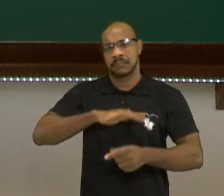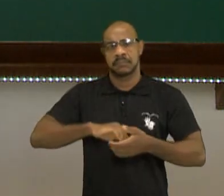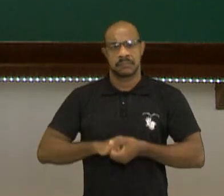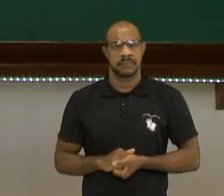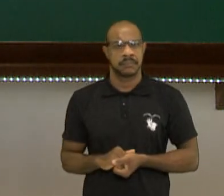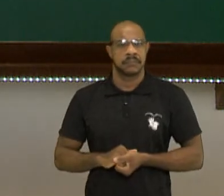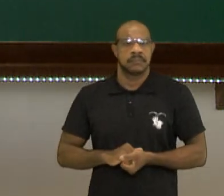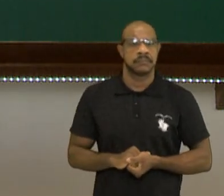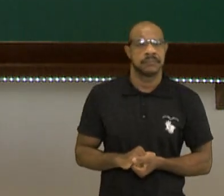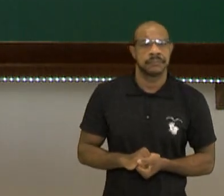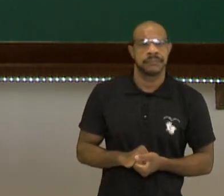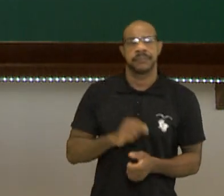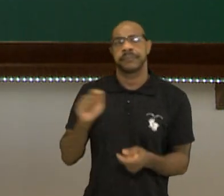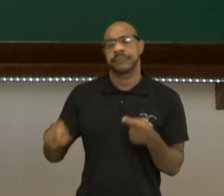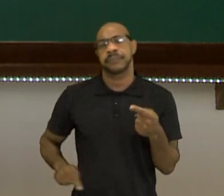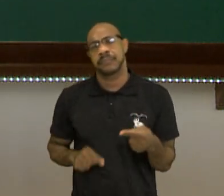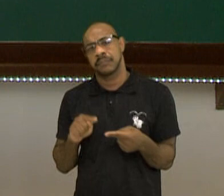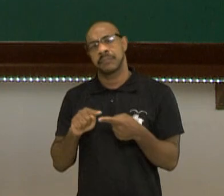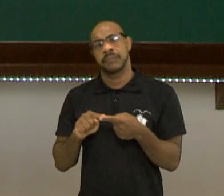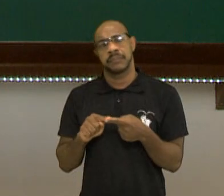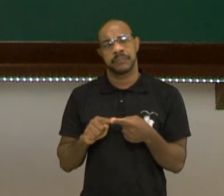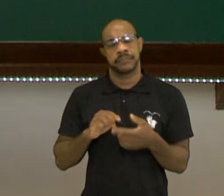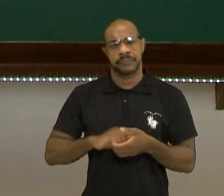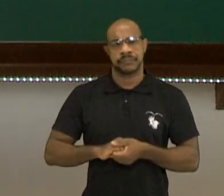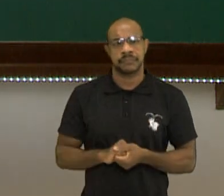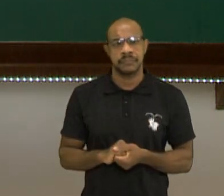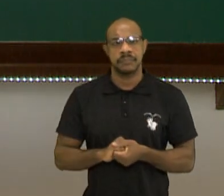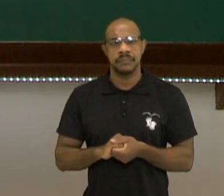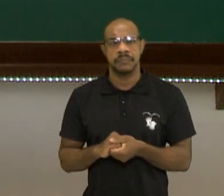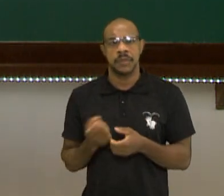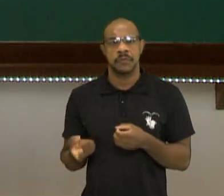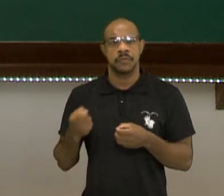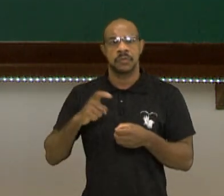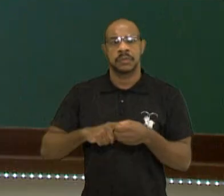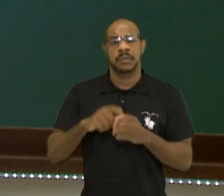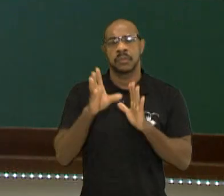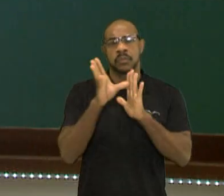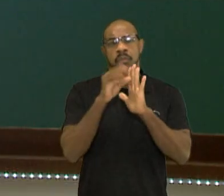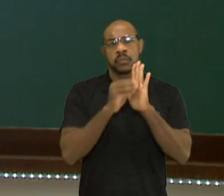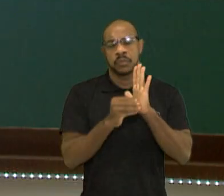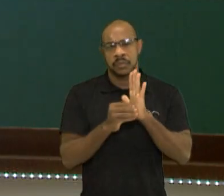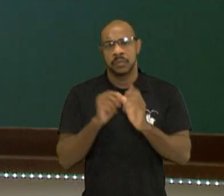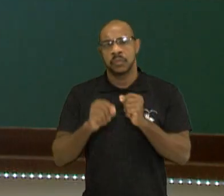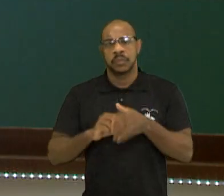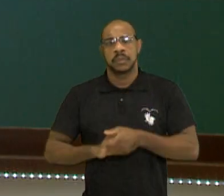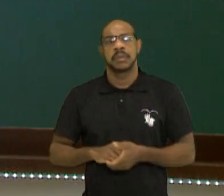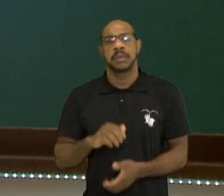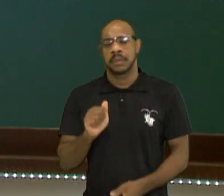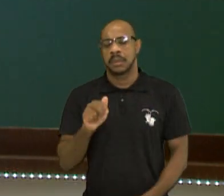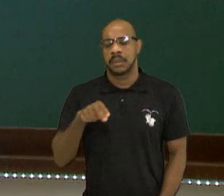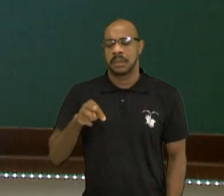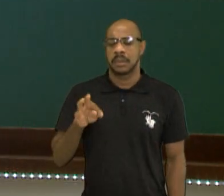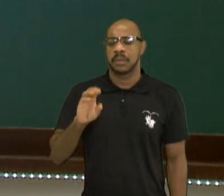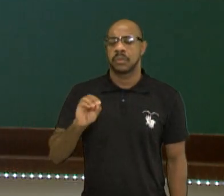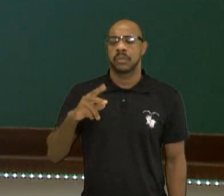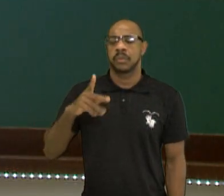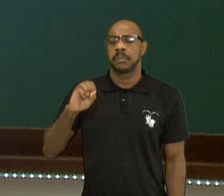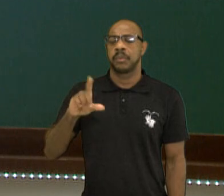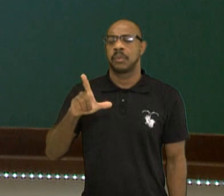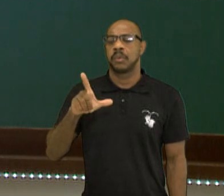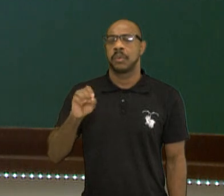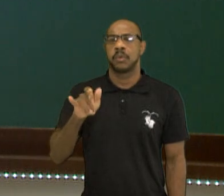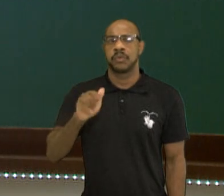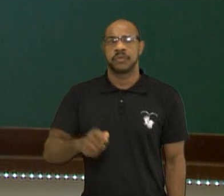comigo! Vamos ver hoje, retomar um pouco alguns conceitos da antropologia como ciência,